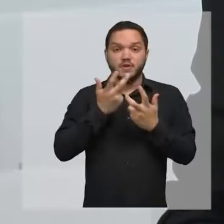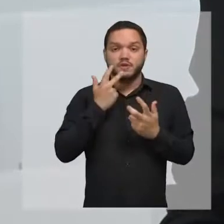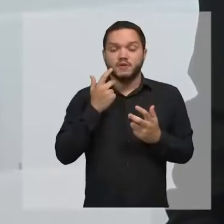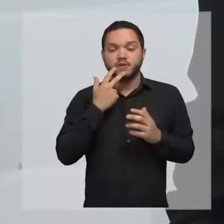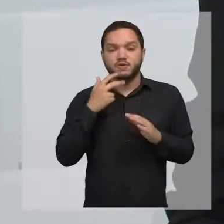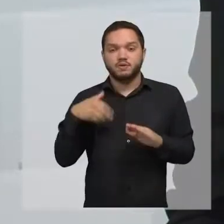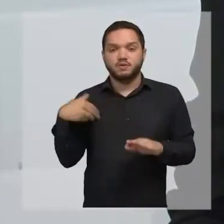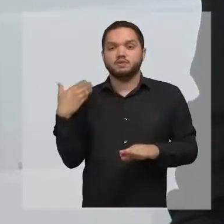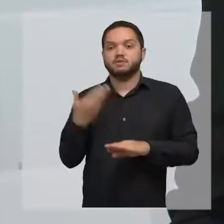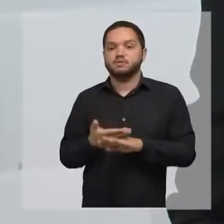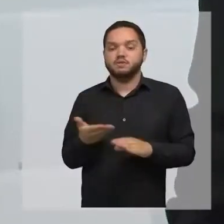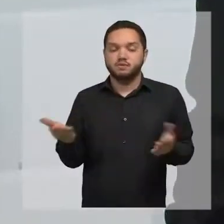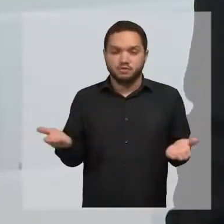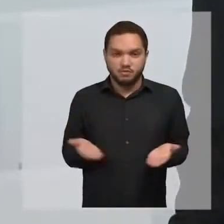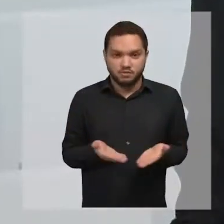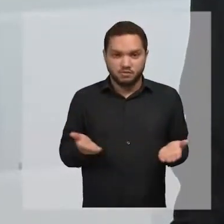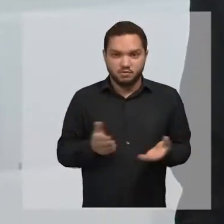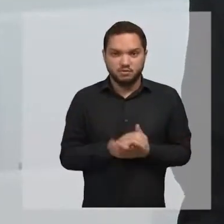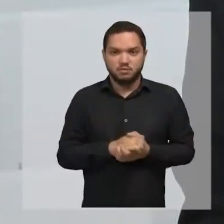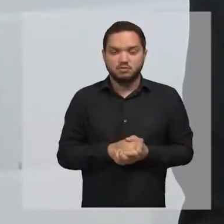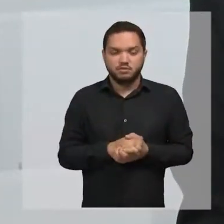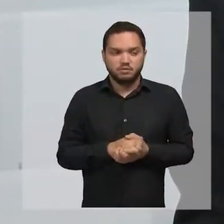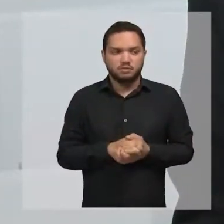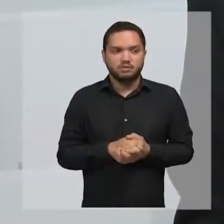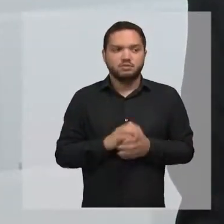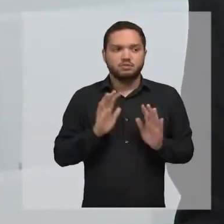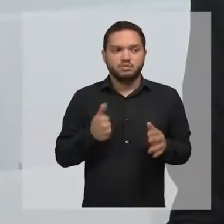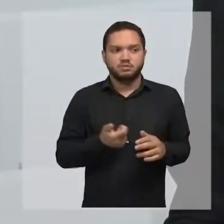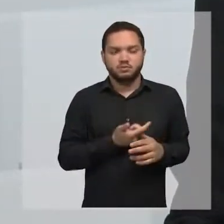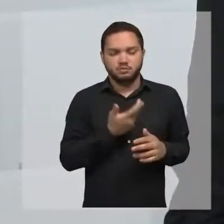Municipal de Fortaleza até este momento, com